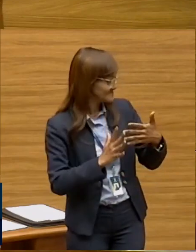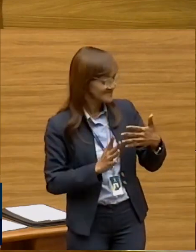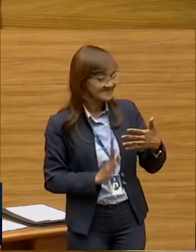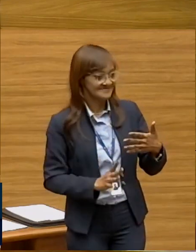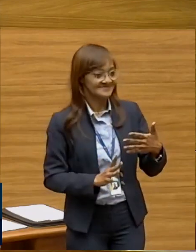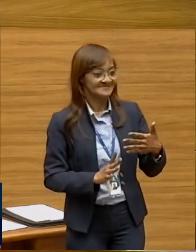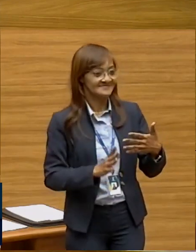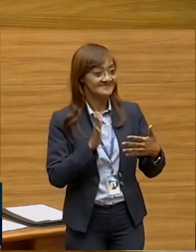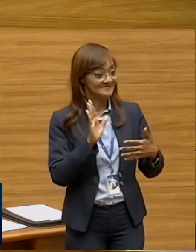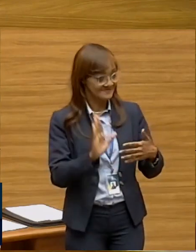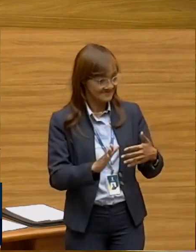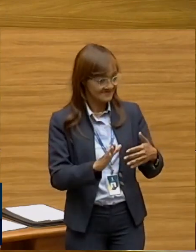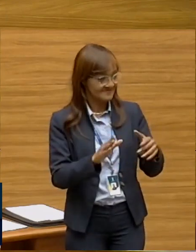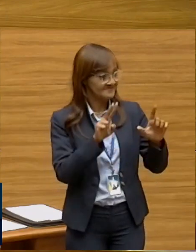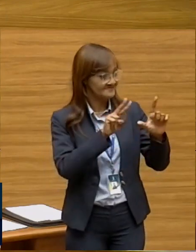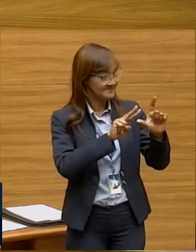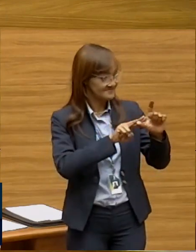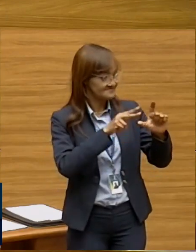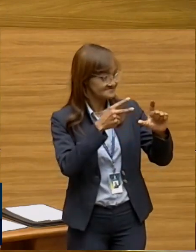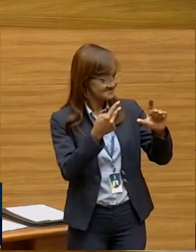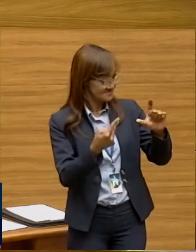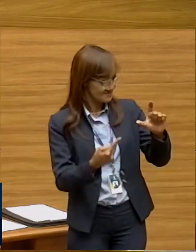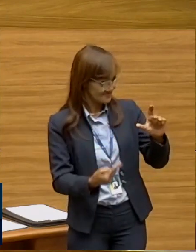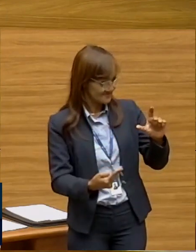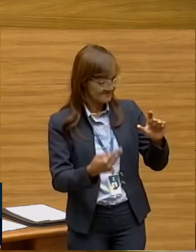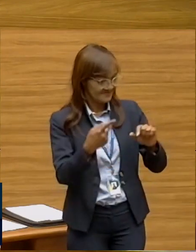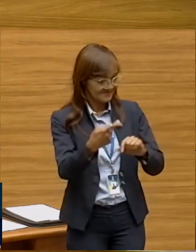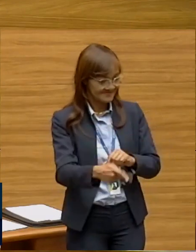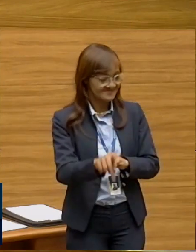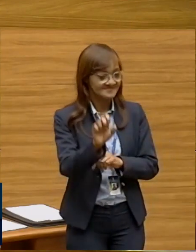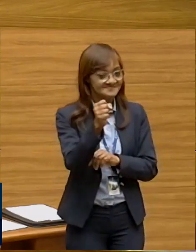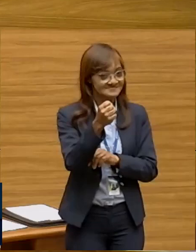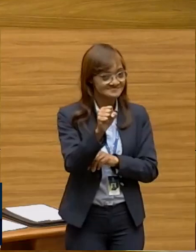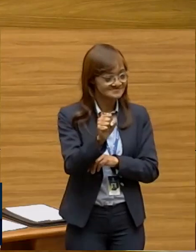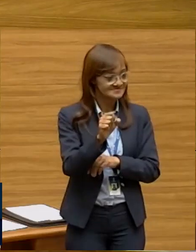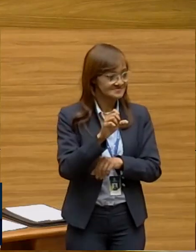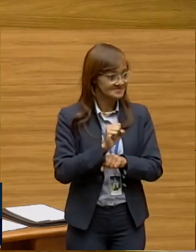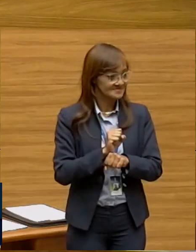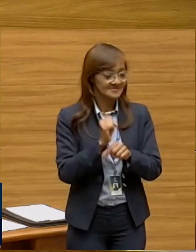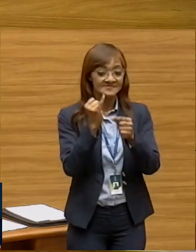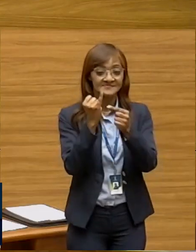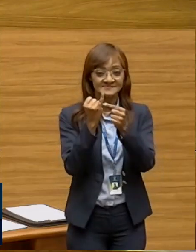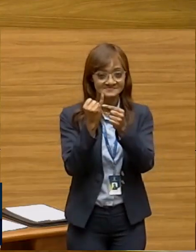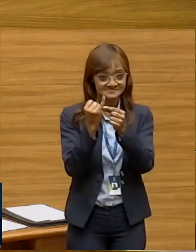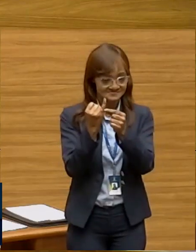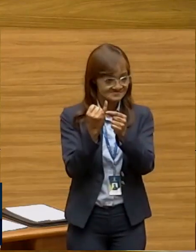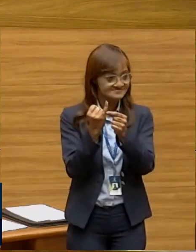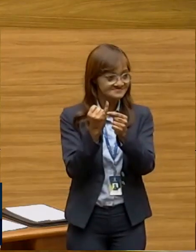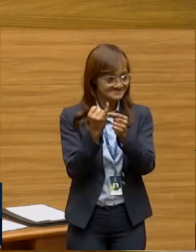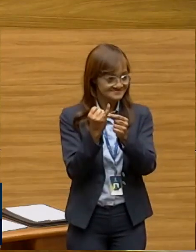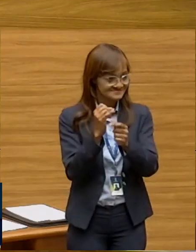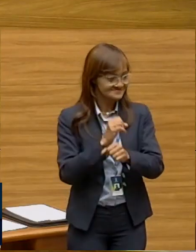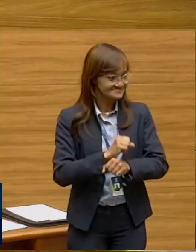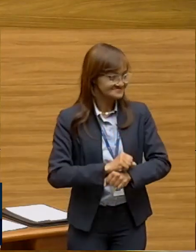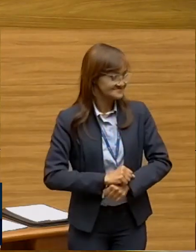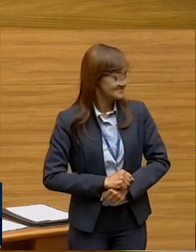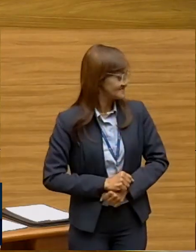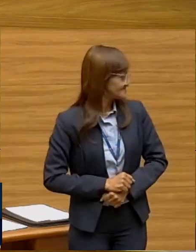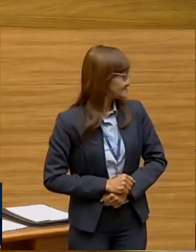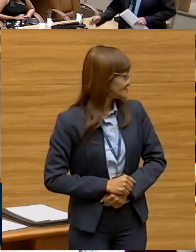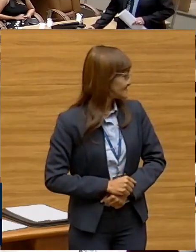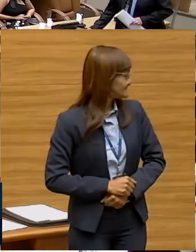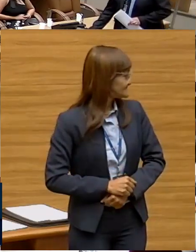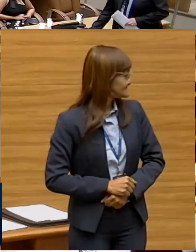Apoio à Educação do Surdo de Sergipe, o IPAESE, Gislaine Damares Feitosa